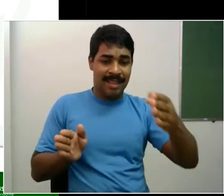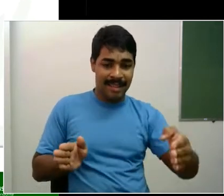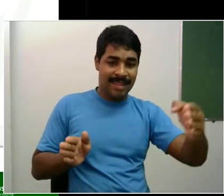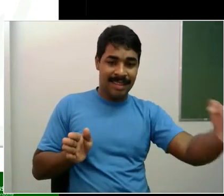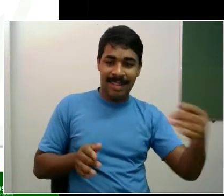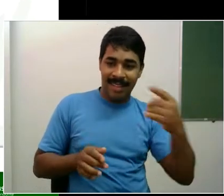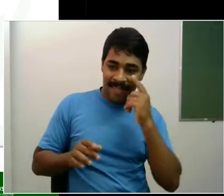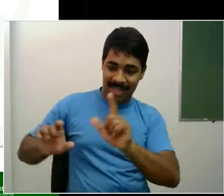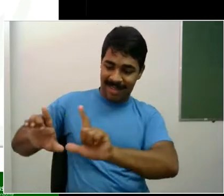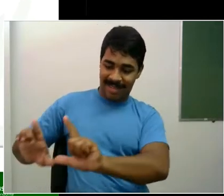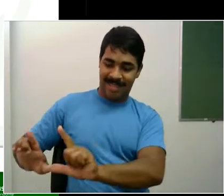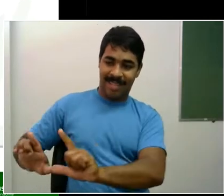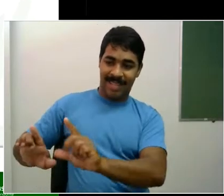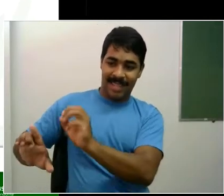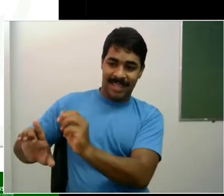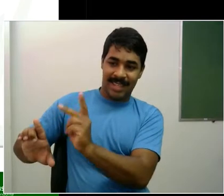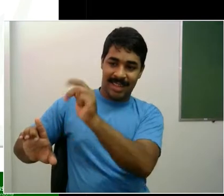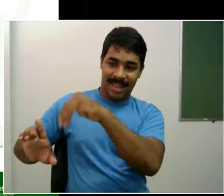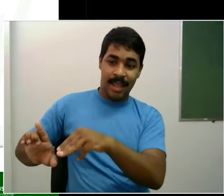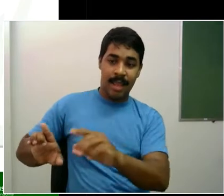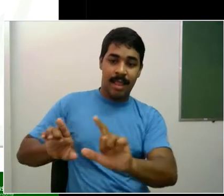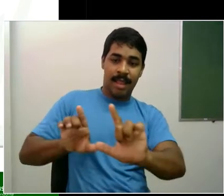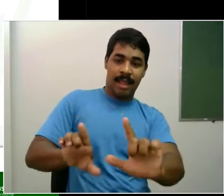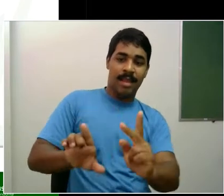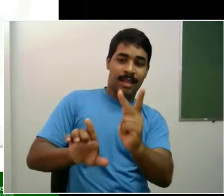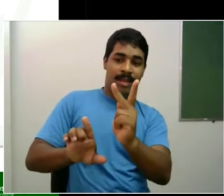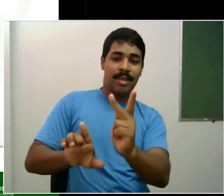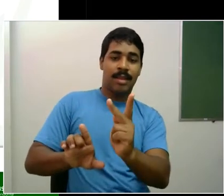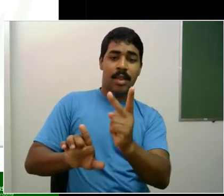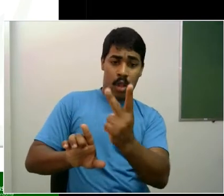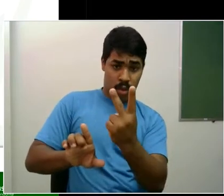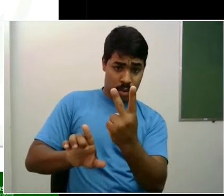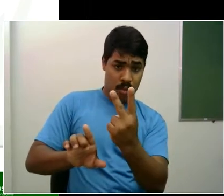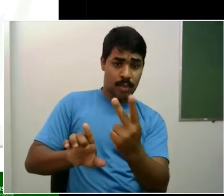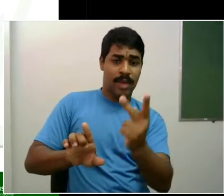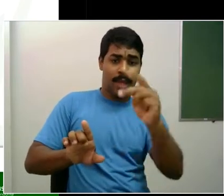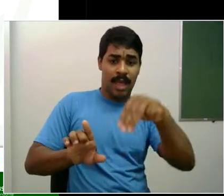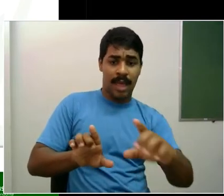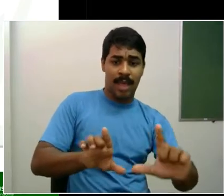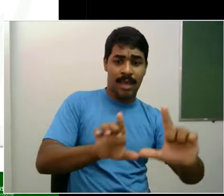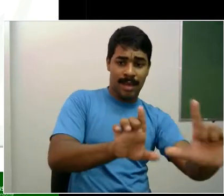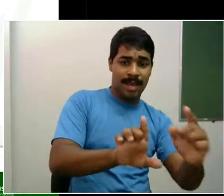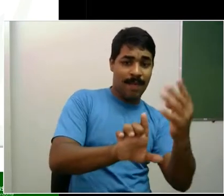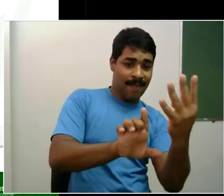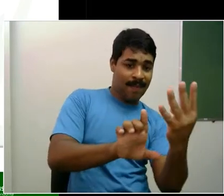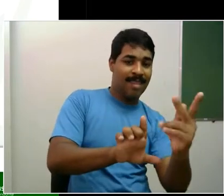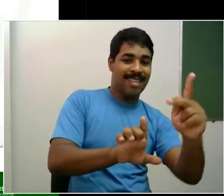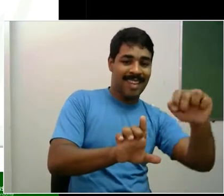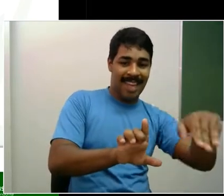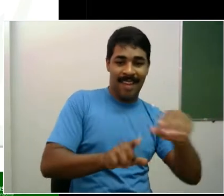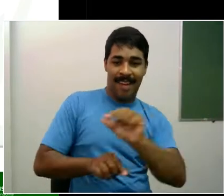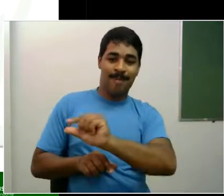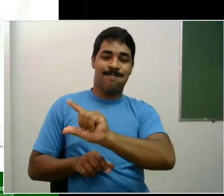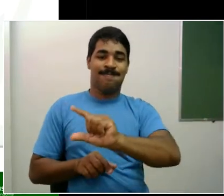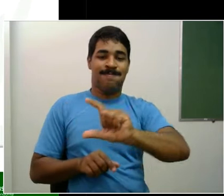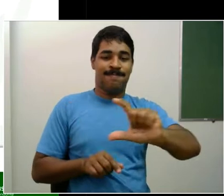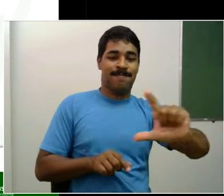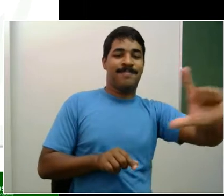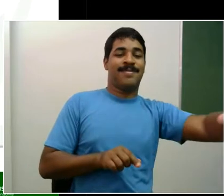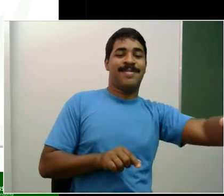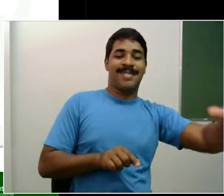direita, as motocicletas se deslocam para a direita, tá? Então é o